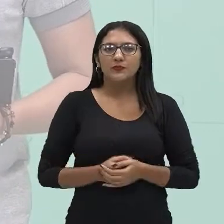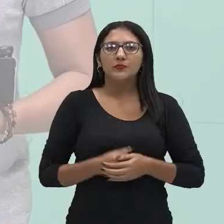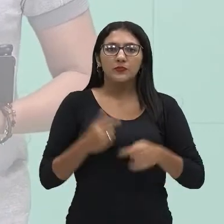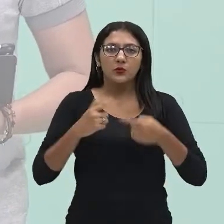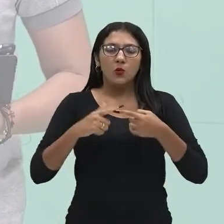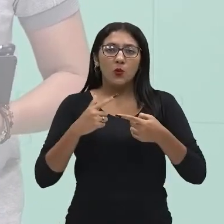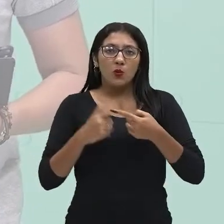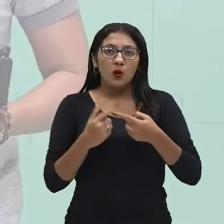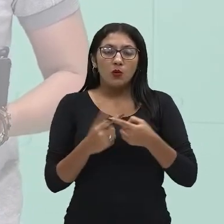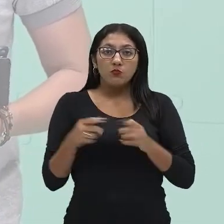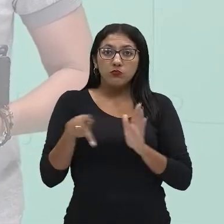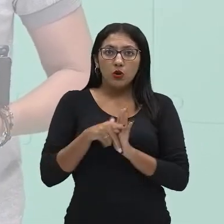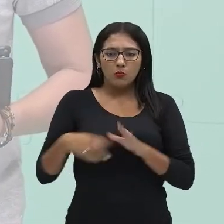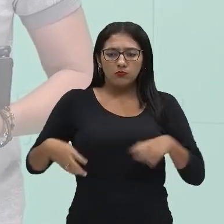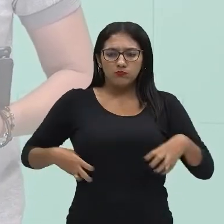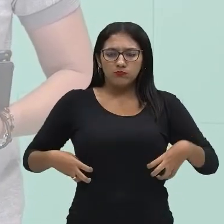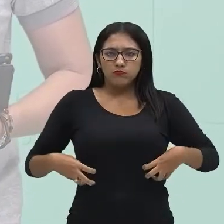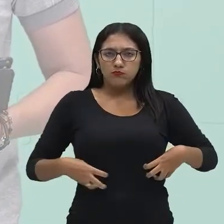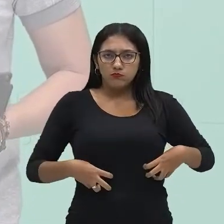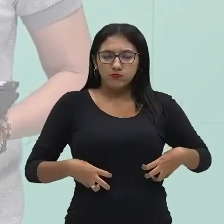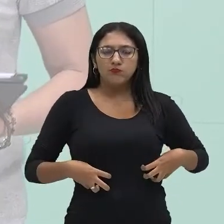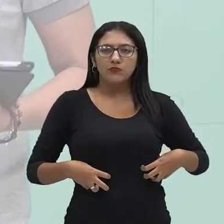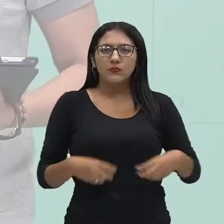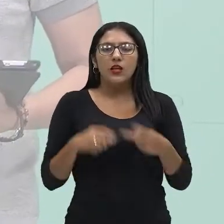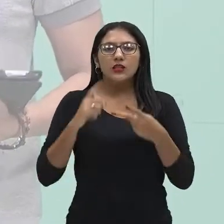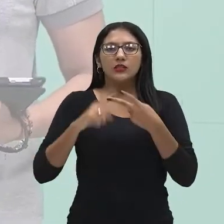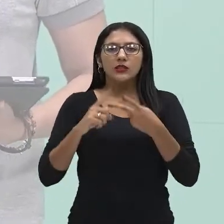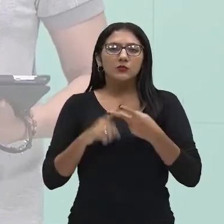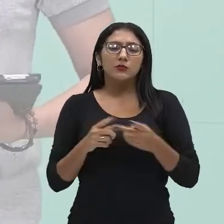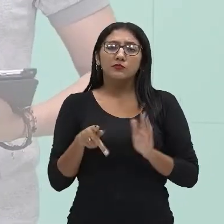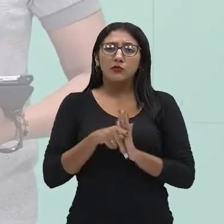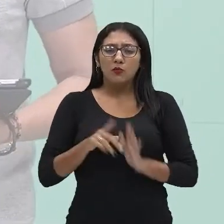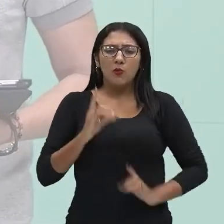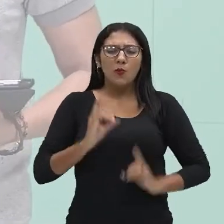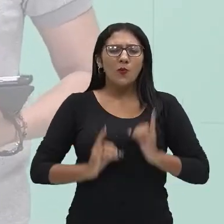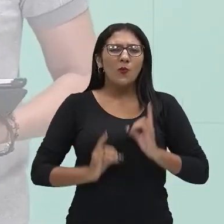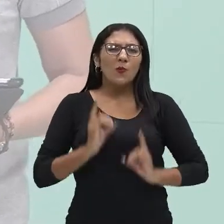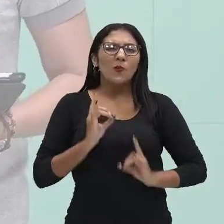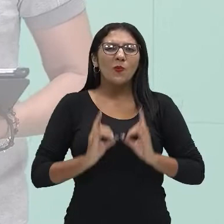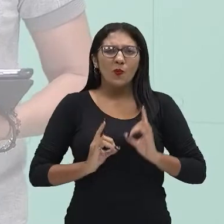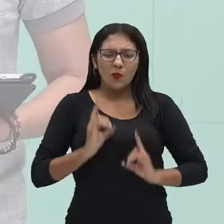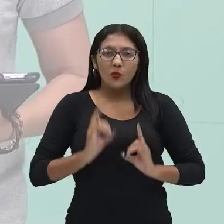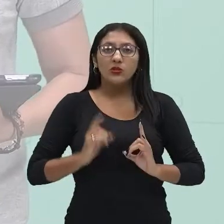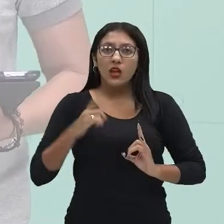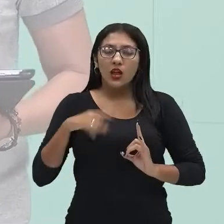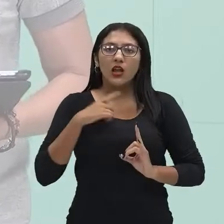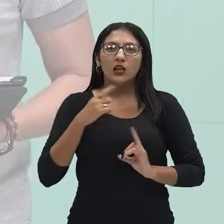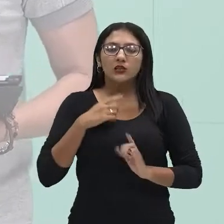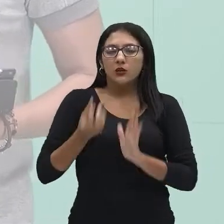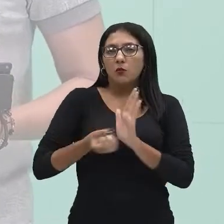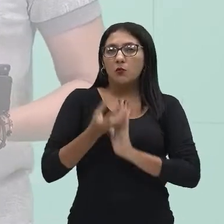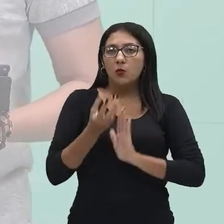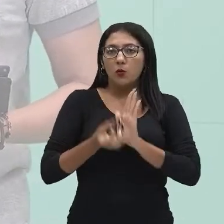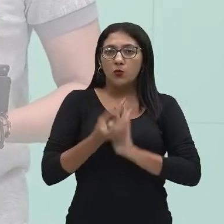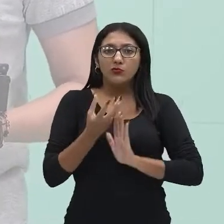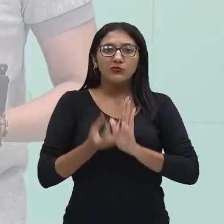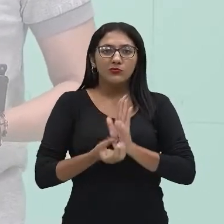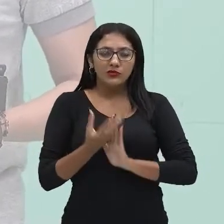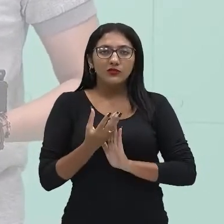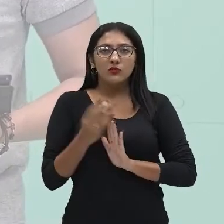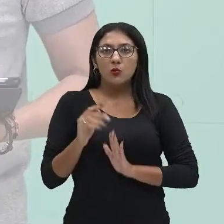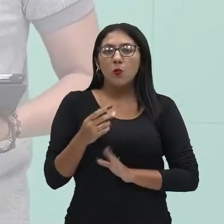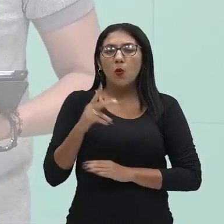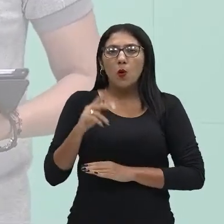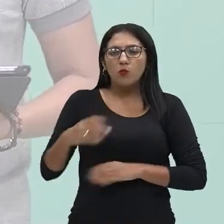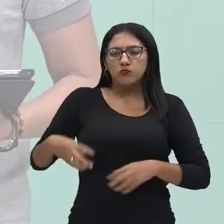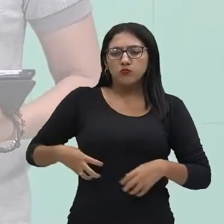pelos órgãos endócrinos e pelos hormônios. Os hormônios, eles são produzidos pelos órgãos